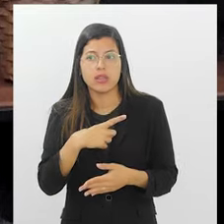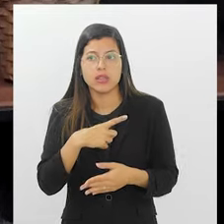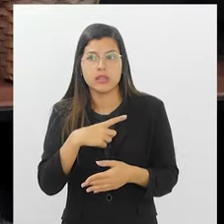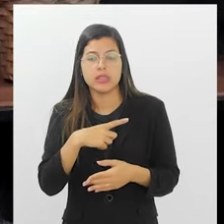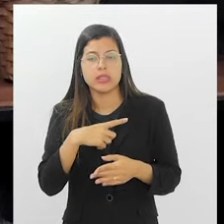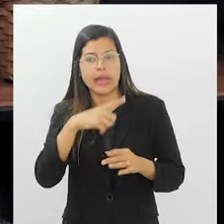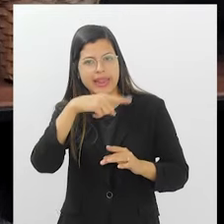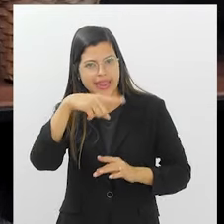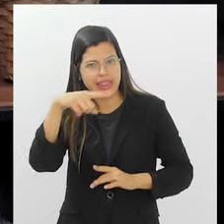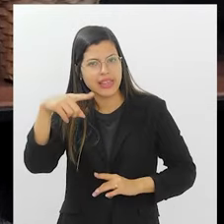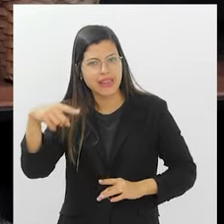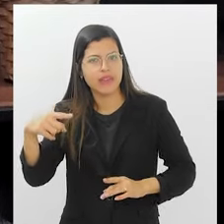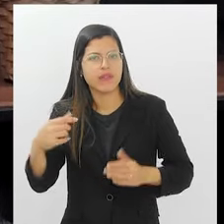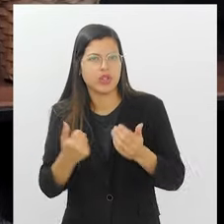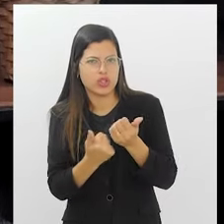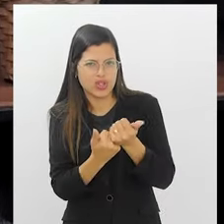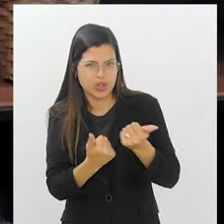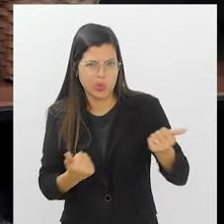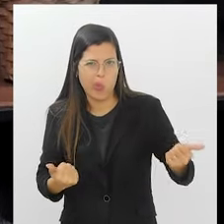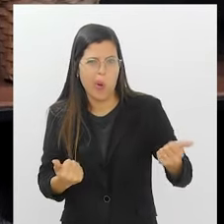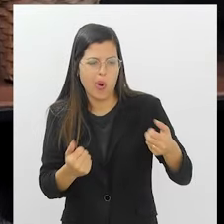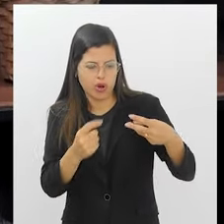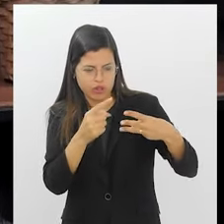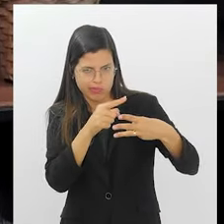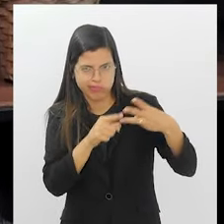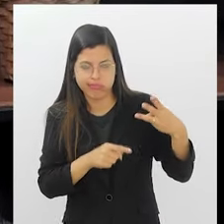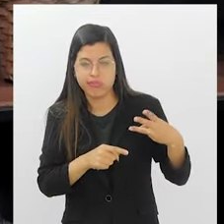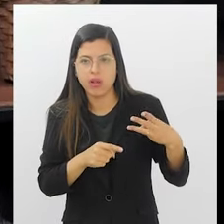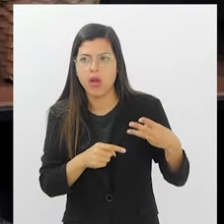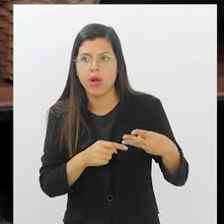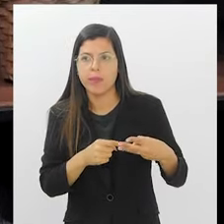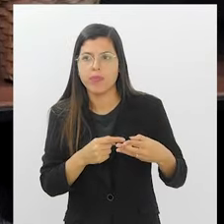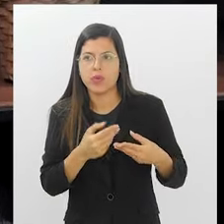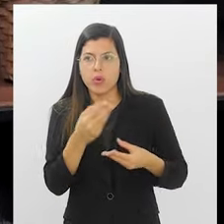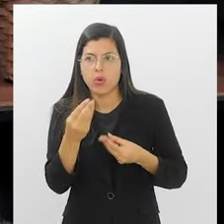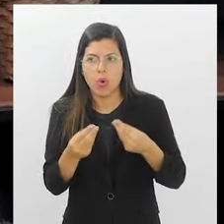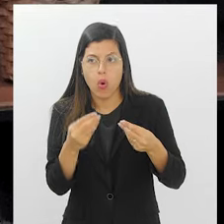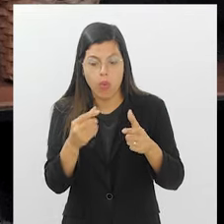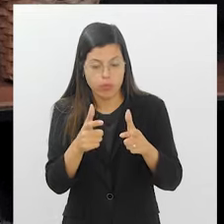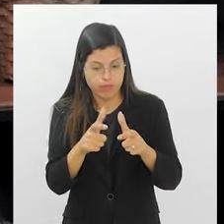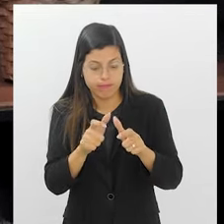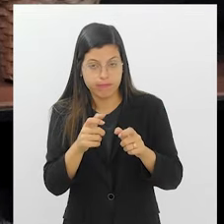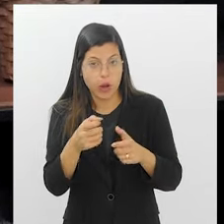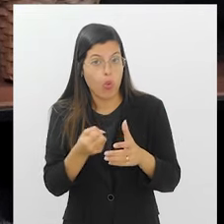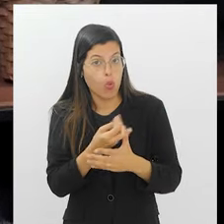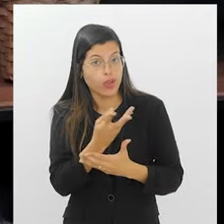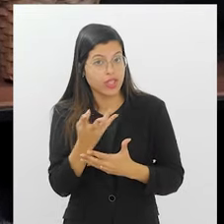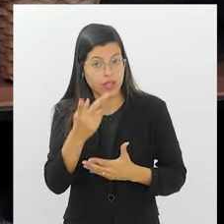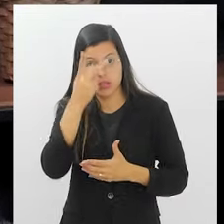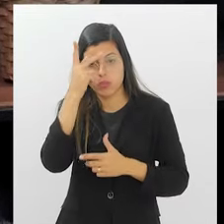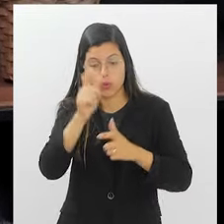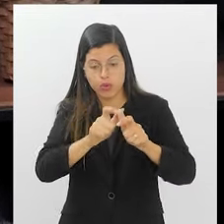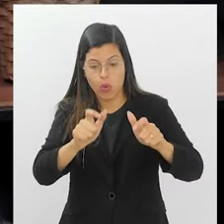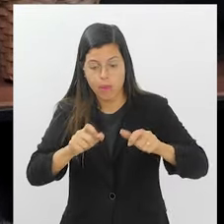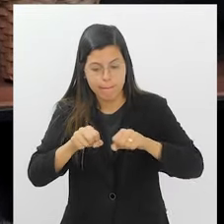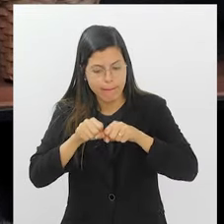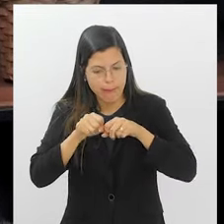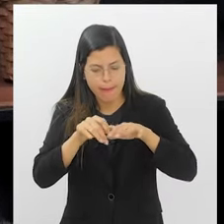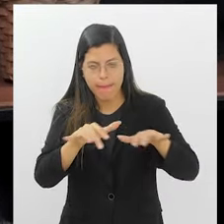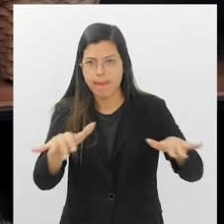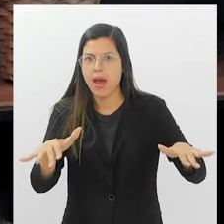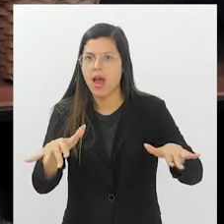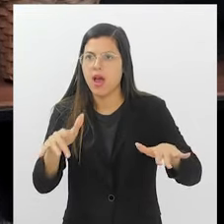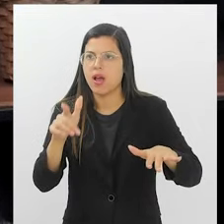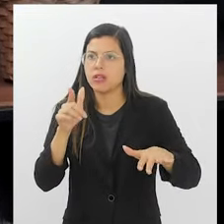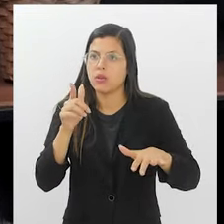tem níveis. E, principalmente, níveis de suporte. Como o número está aumentando de pessoas com autismo